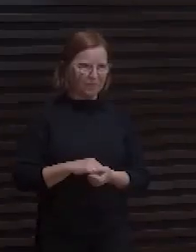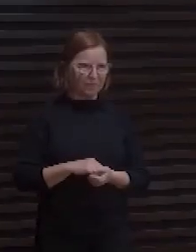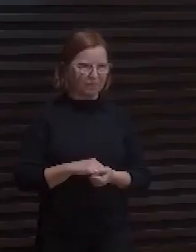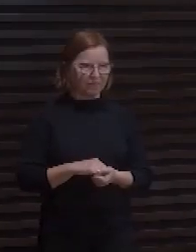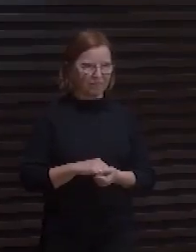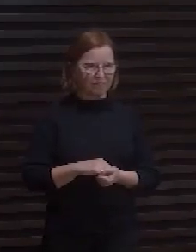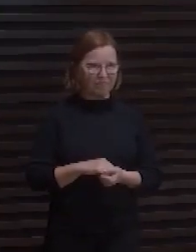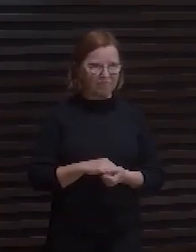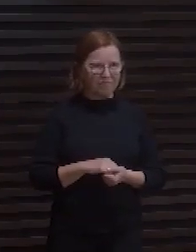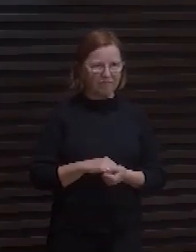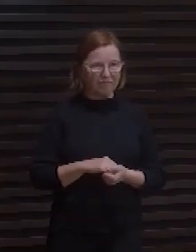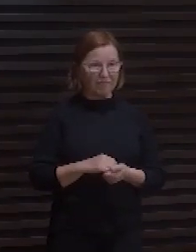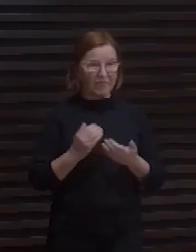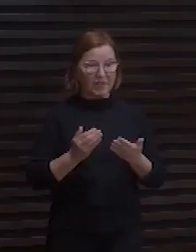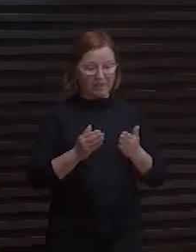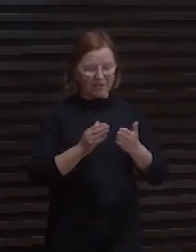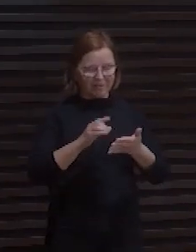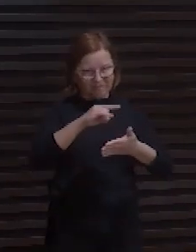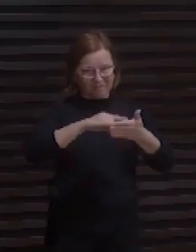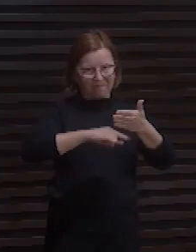queria que vocês abrissem aí o boletim.